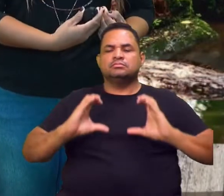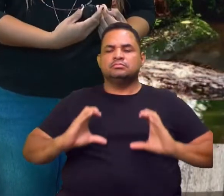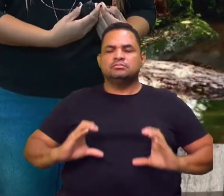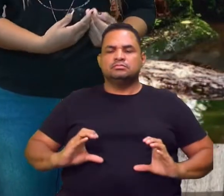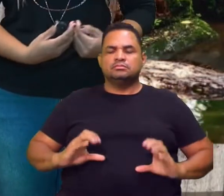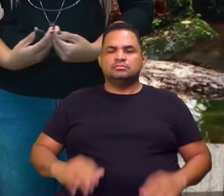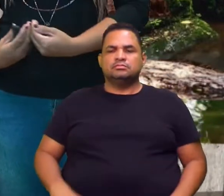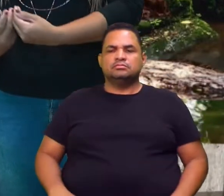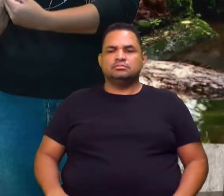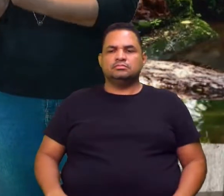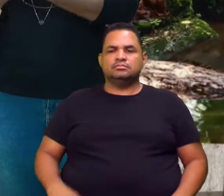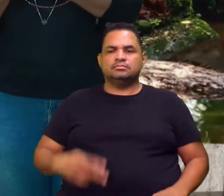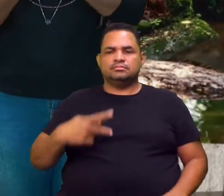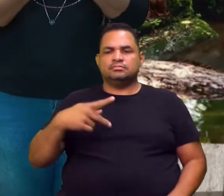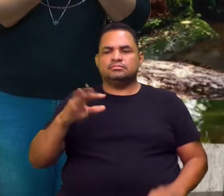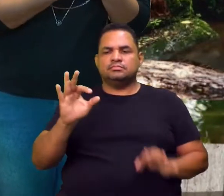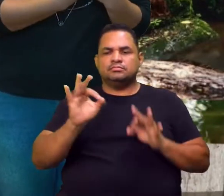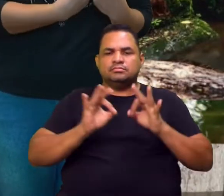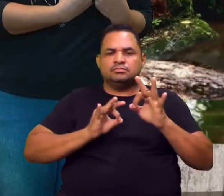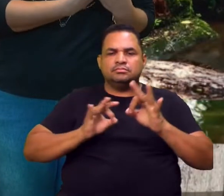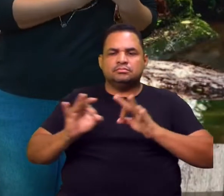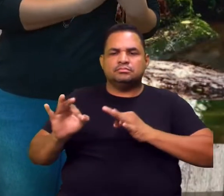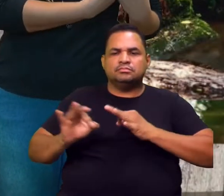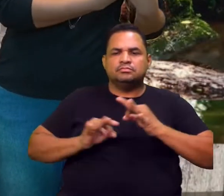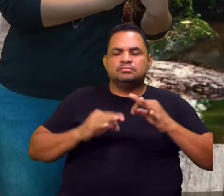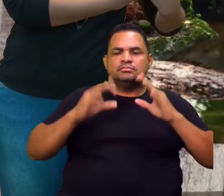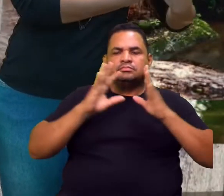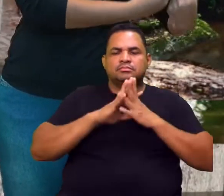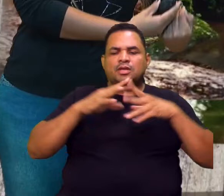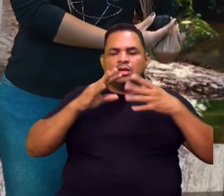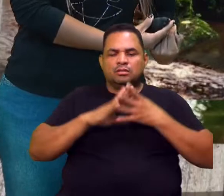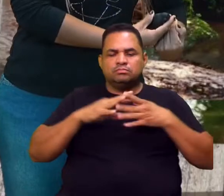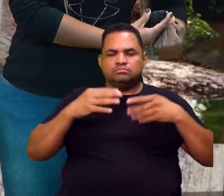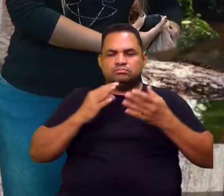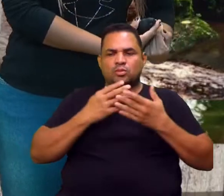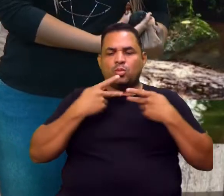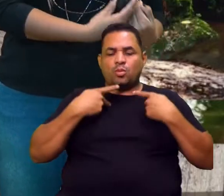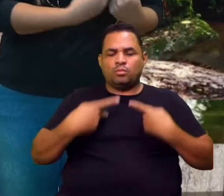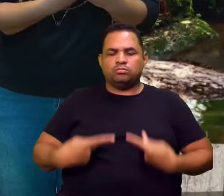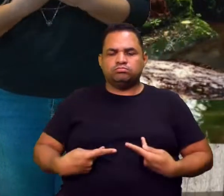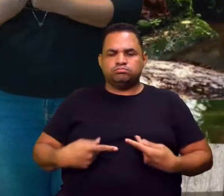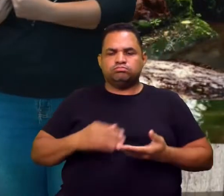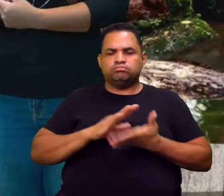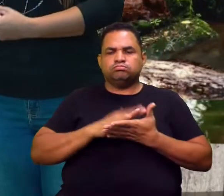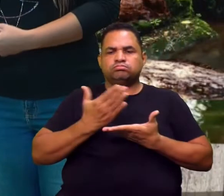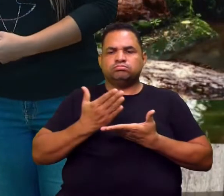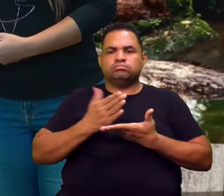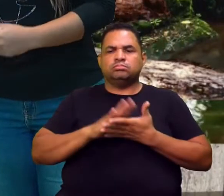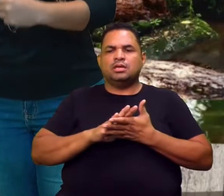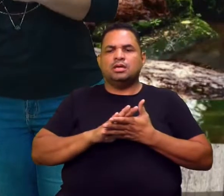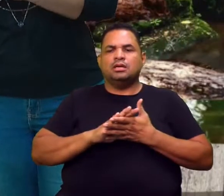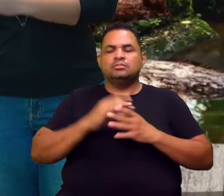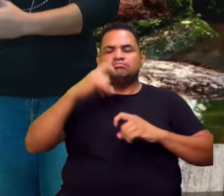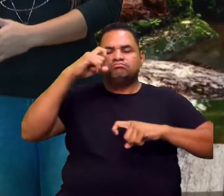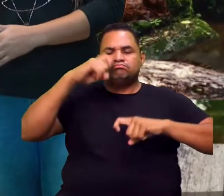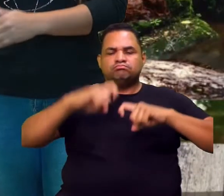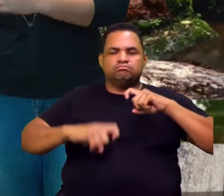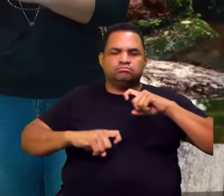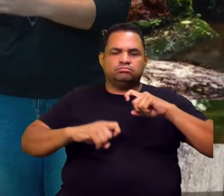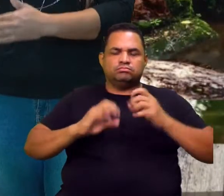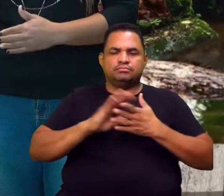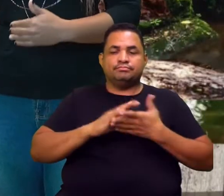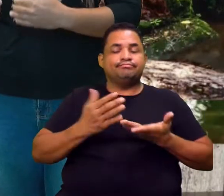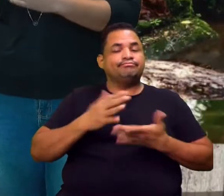comportamento preparando esses corpos para o ato sexual. Nos animais, a gente também tem